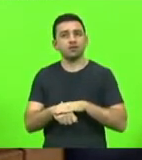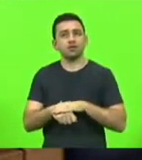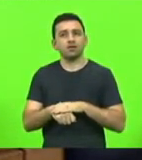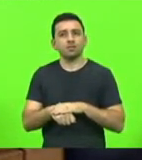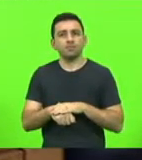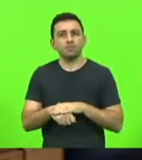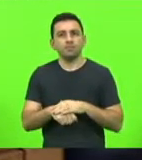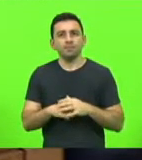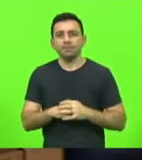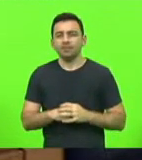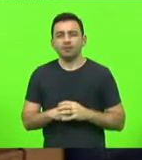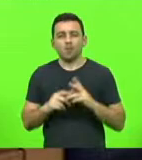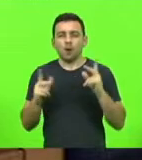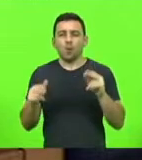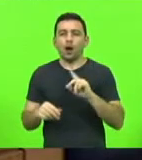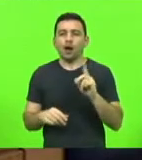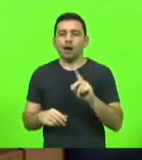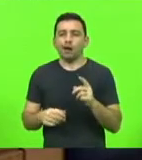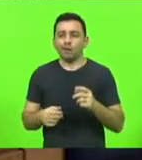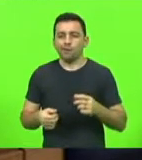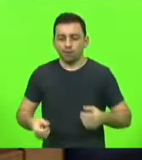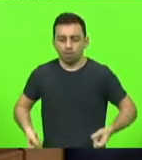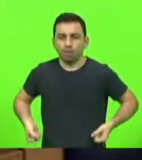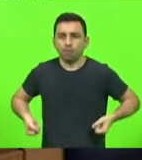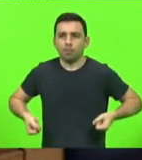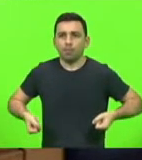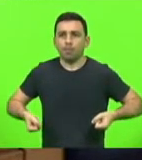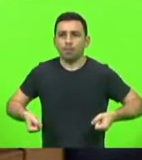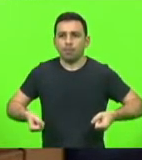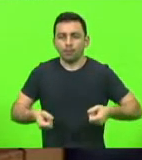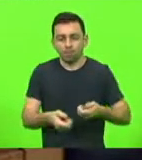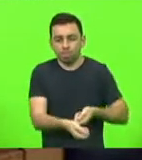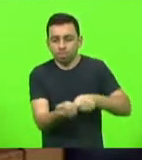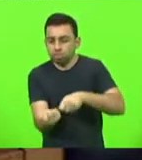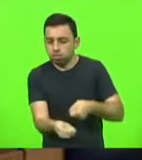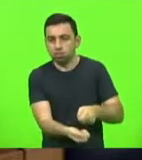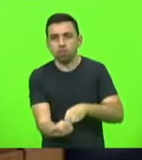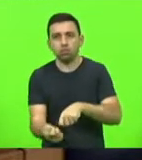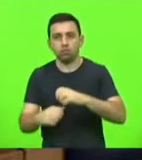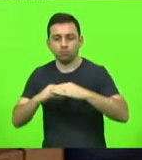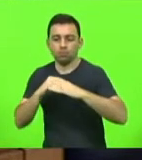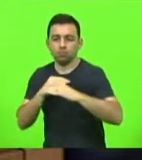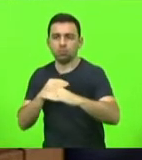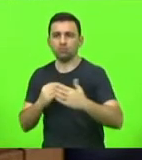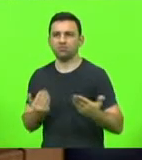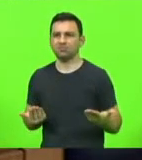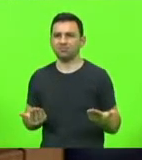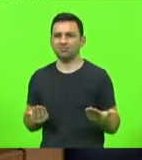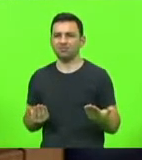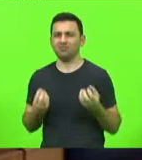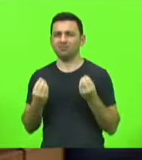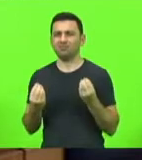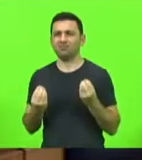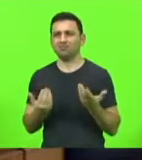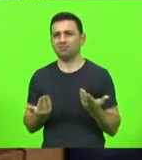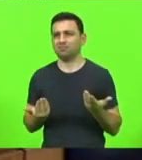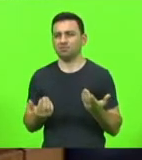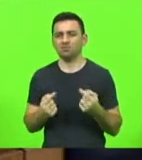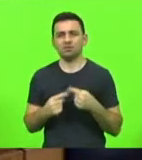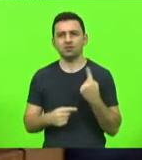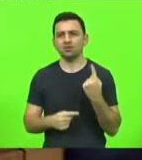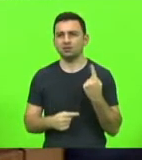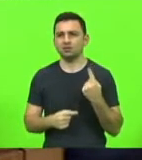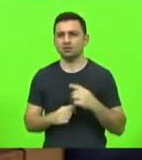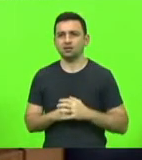estão fazendo, ir lá com um carrinho de mão, com a caçambinha, deputado Maurício, colocando lá, jogando com a pá,